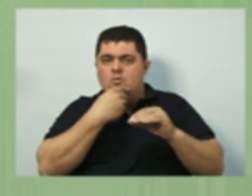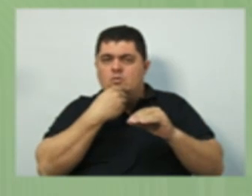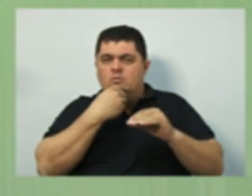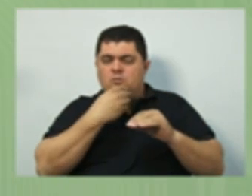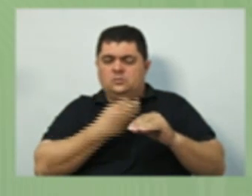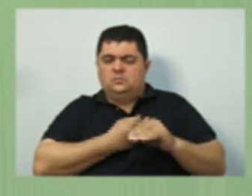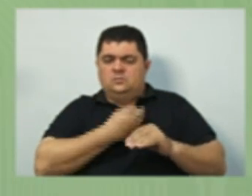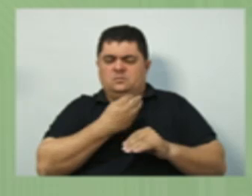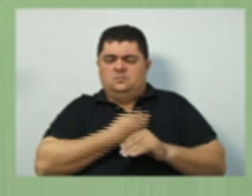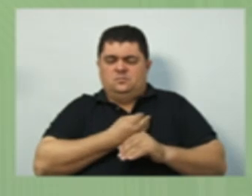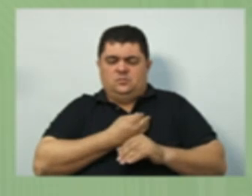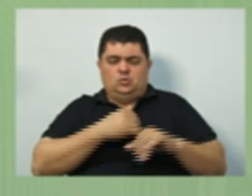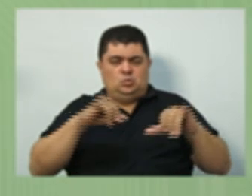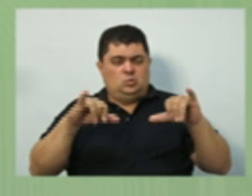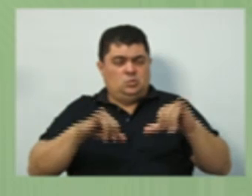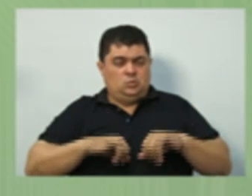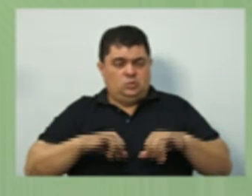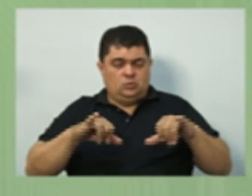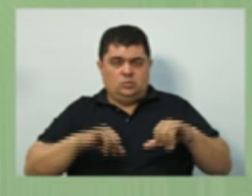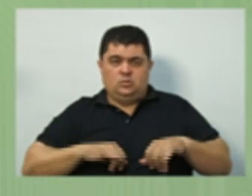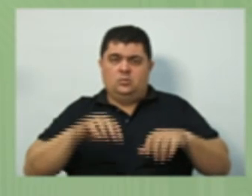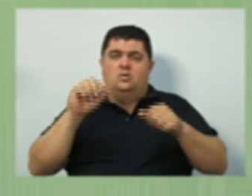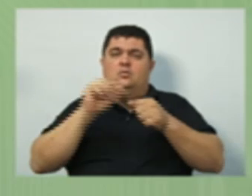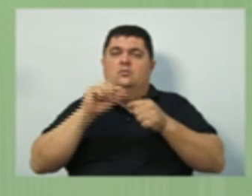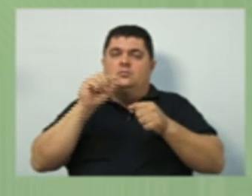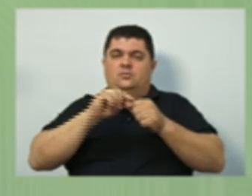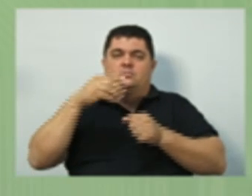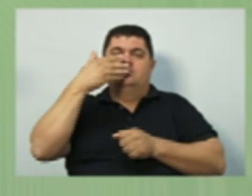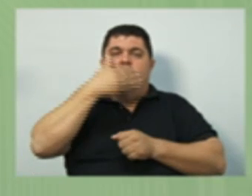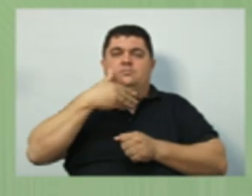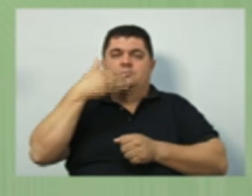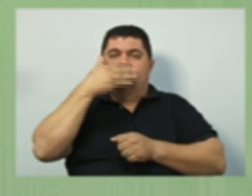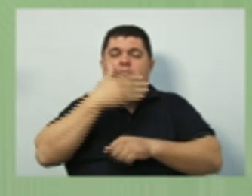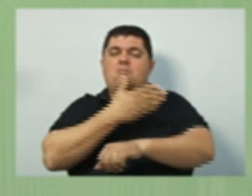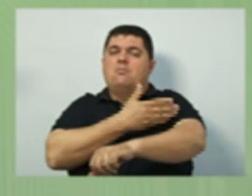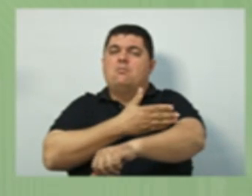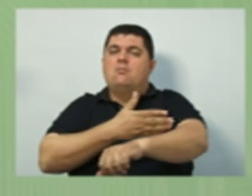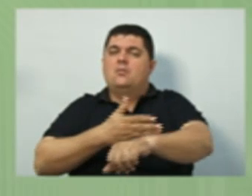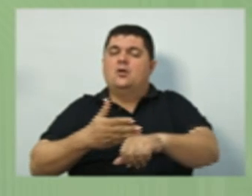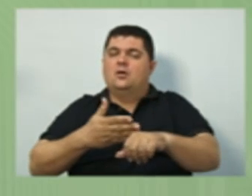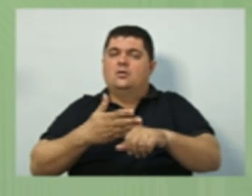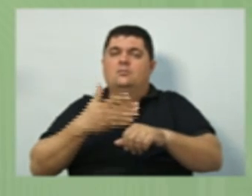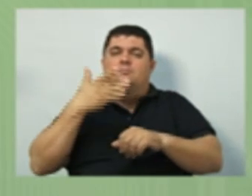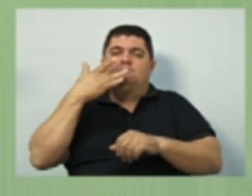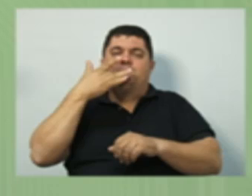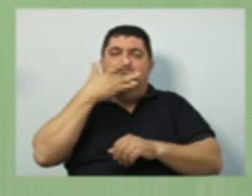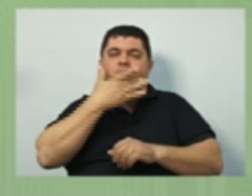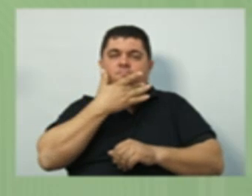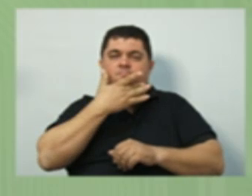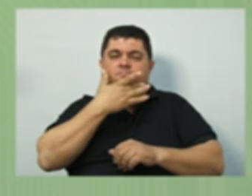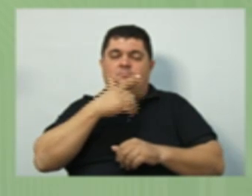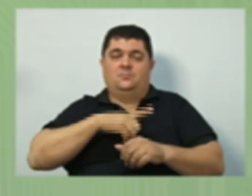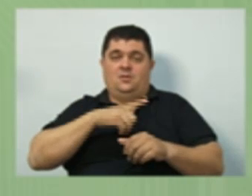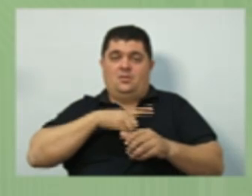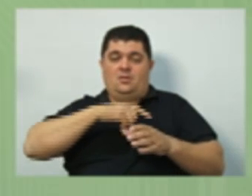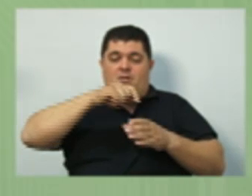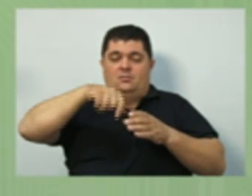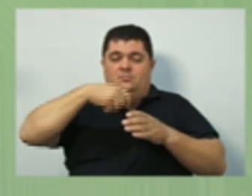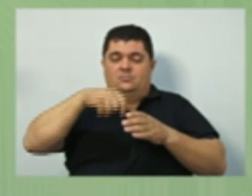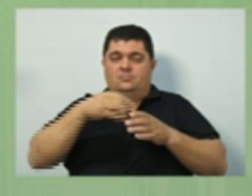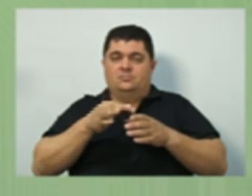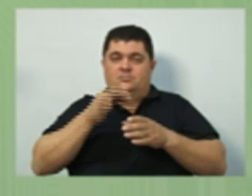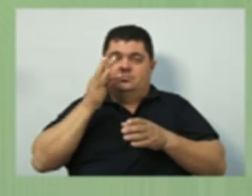e dura produziram este açúcar, branco e puro, com que adoço o meu